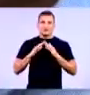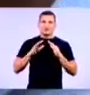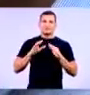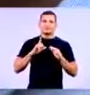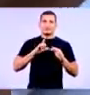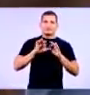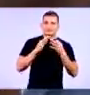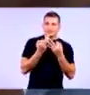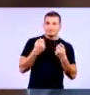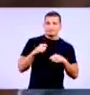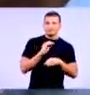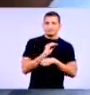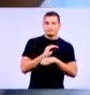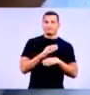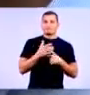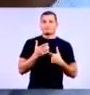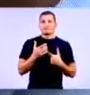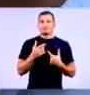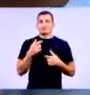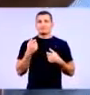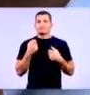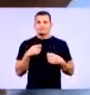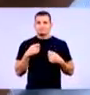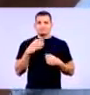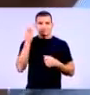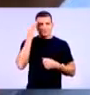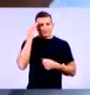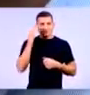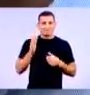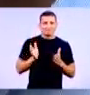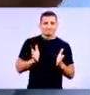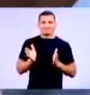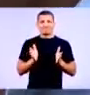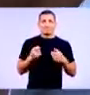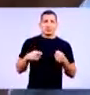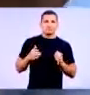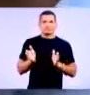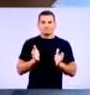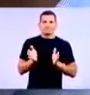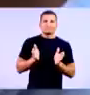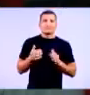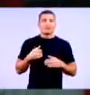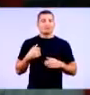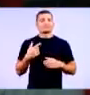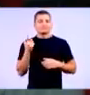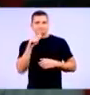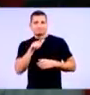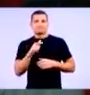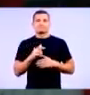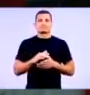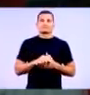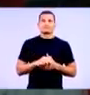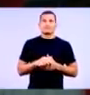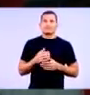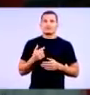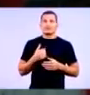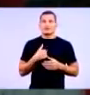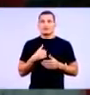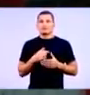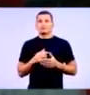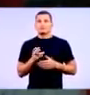para cuidar, tudo isso, então você tem que buscar um meio termo aí para conciliar tudo isso. Mas eu vou desenrolando. Corria no e-mail com eles, ou